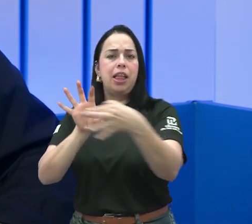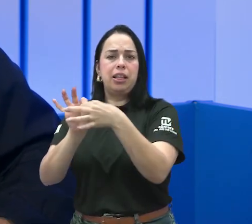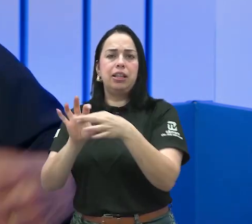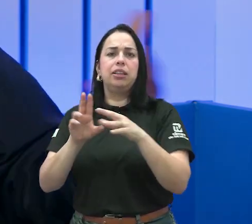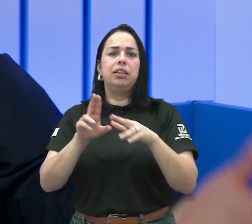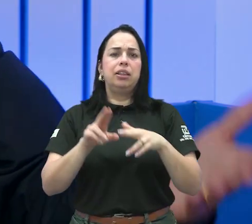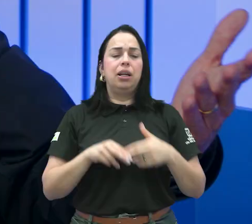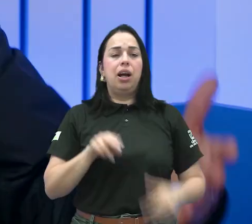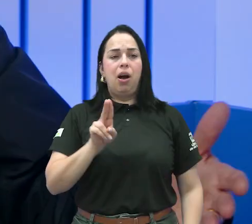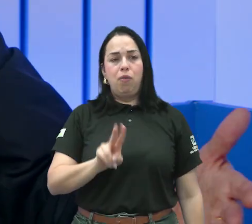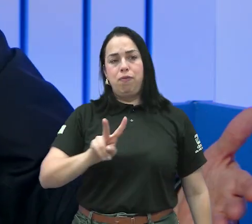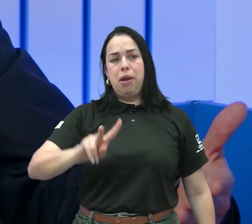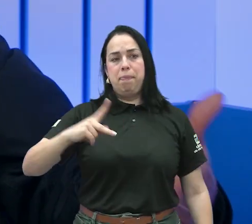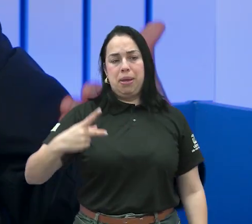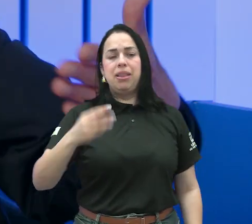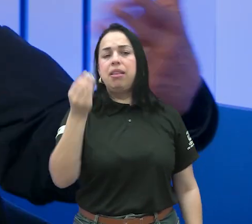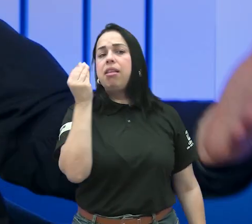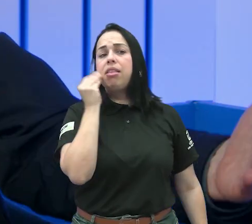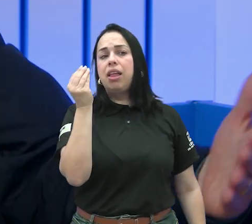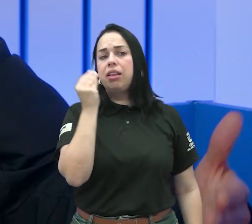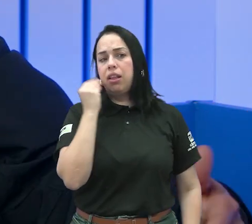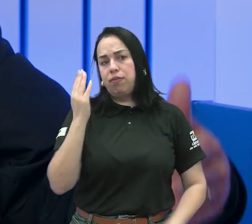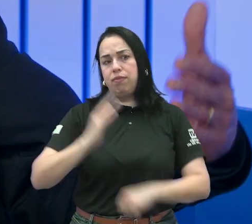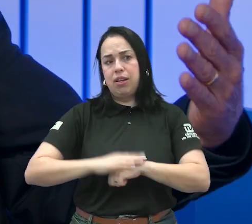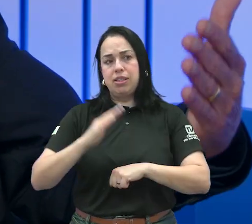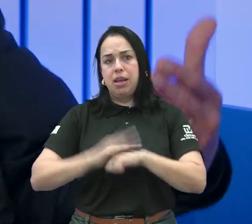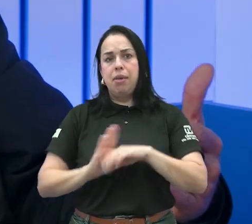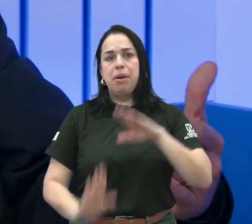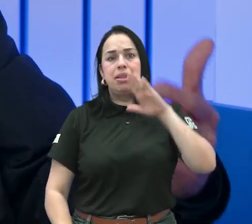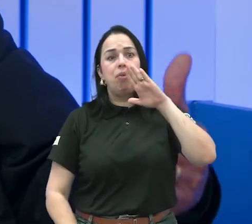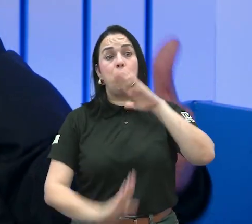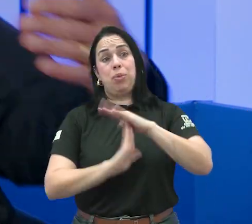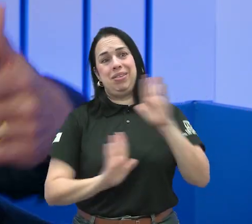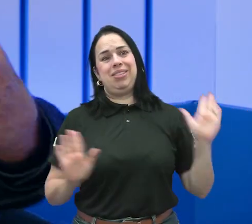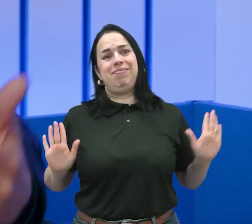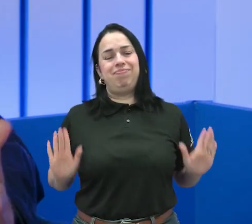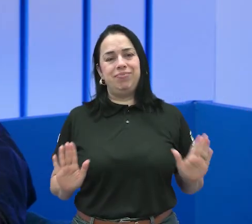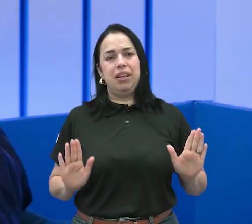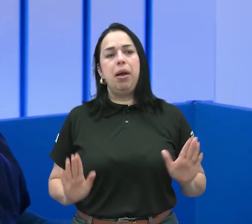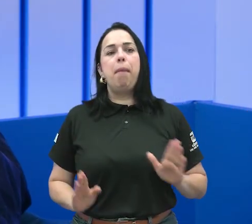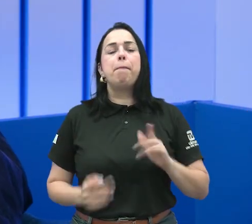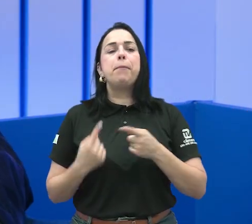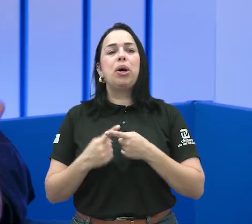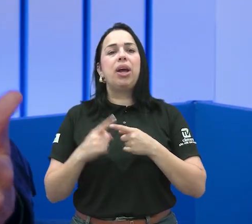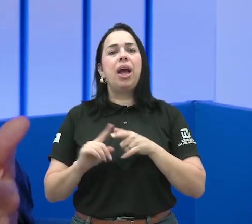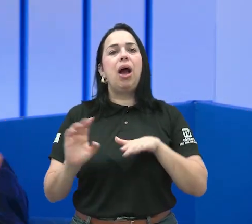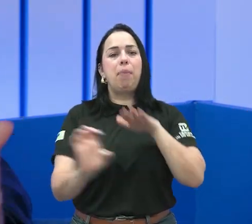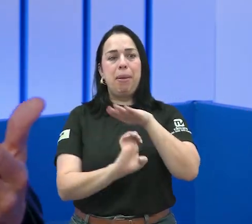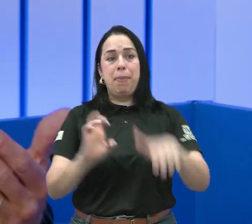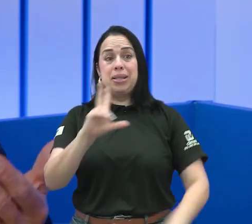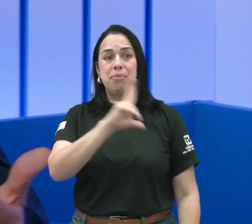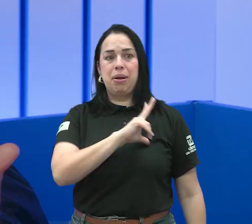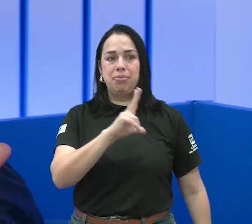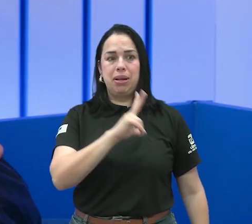mais. Esse é o papel que a Univap tem tentado fazer, embora ela tenha limites. Por quê? Porque ela é uma instituição privada, embora não tenha fins